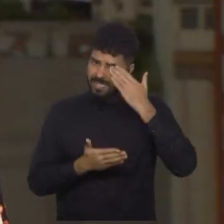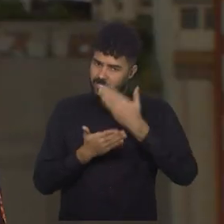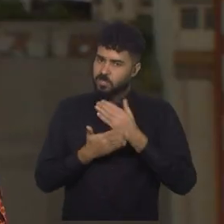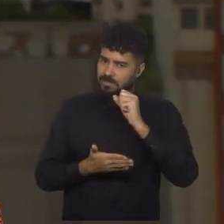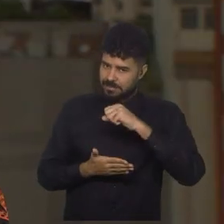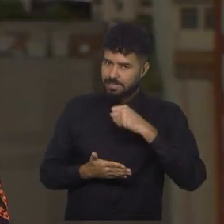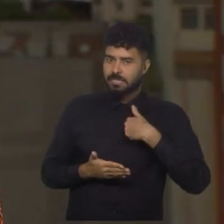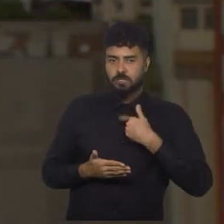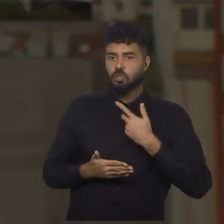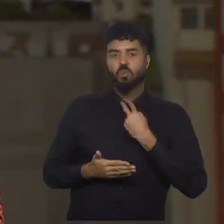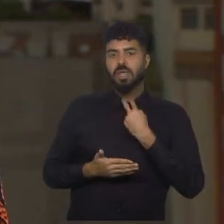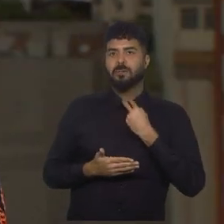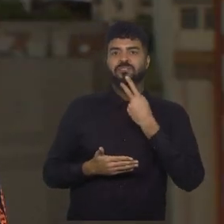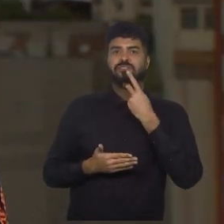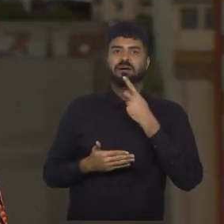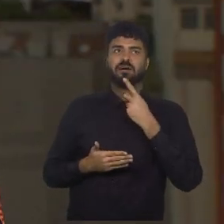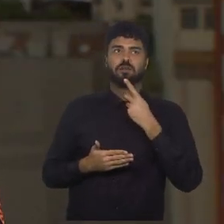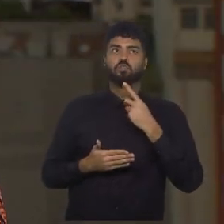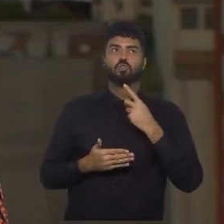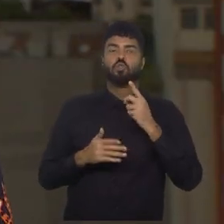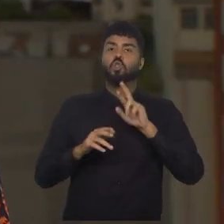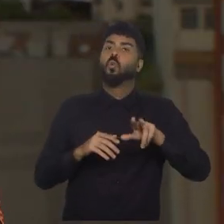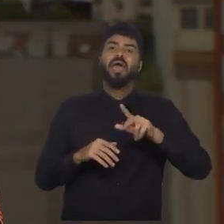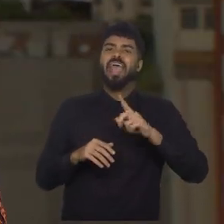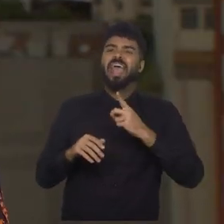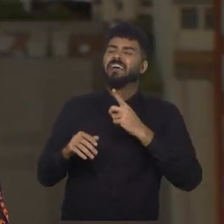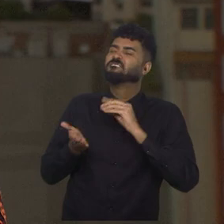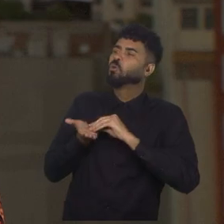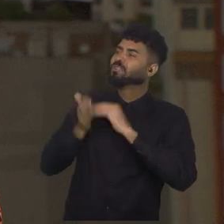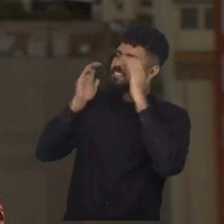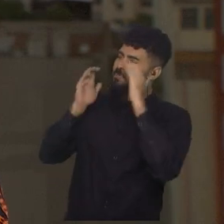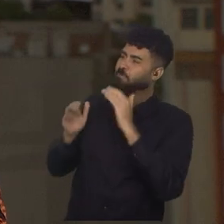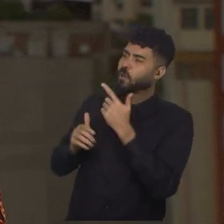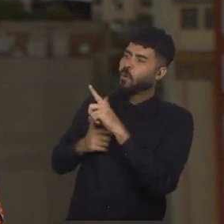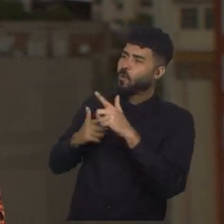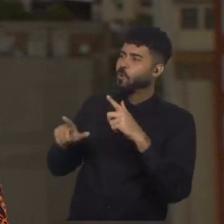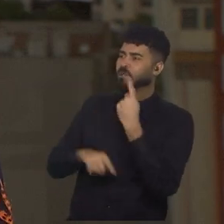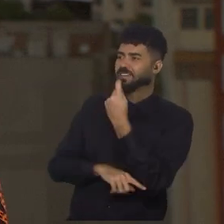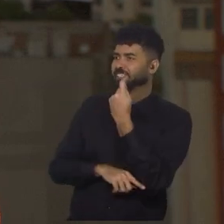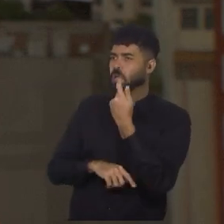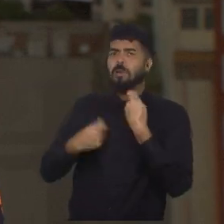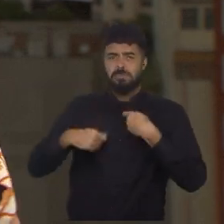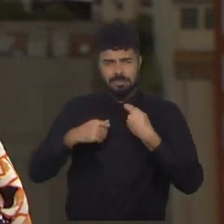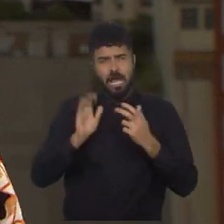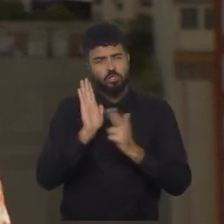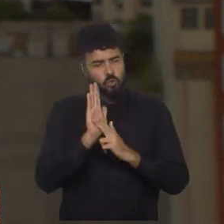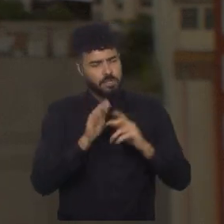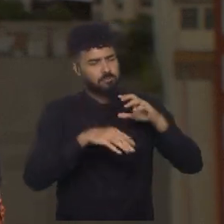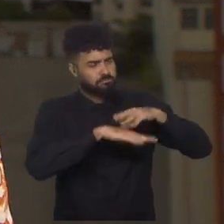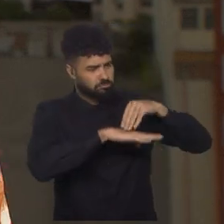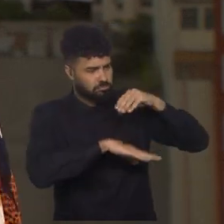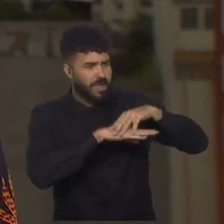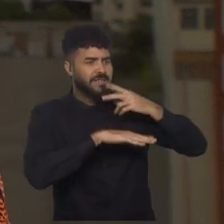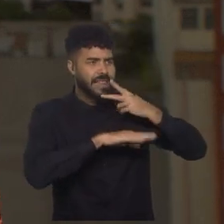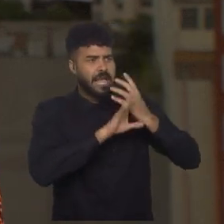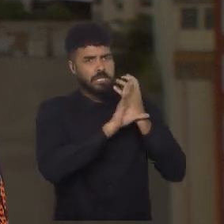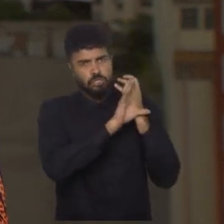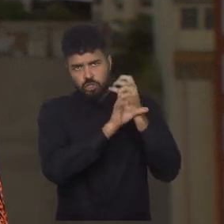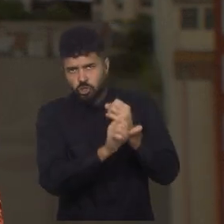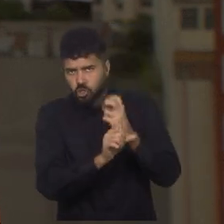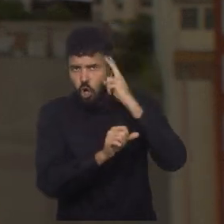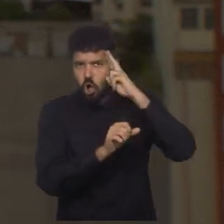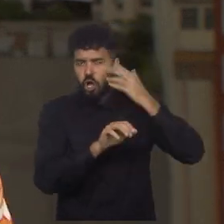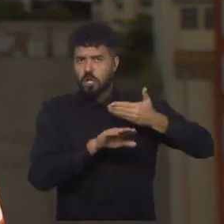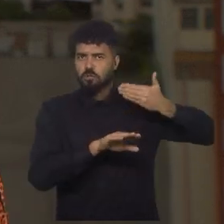seria desrespeitoso com outras seleções falar isso. Acho que a gente não pode deixar nunca numa Copa do Mundo de trazer o histórico das